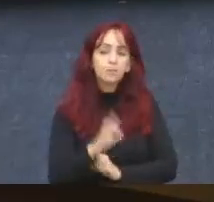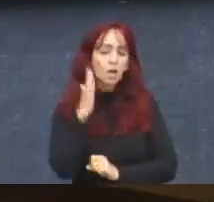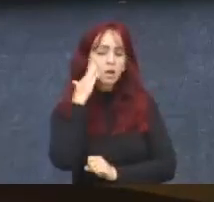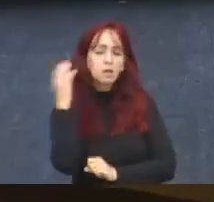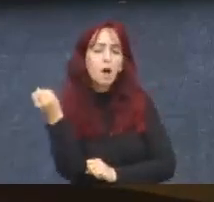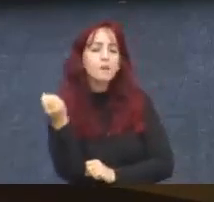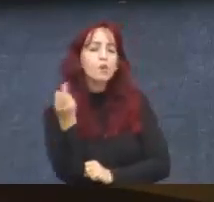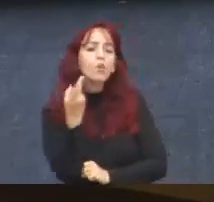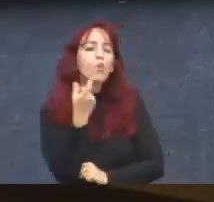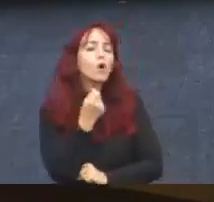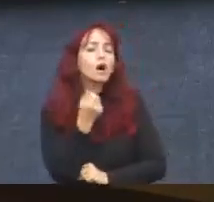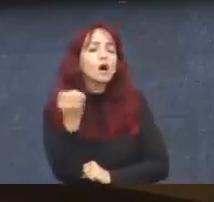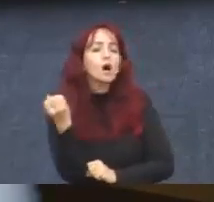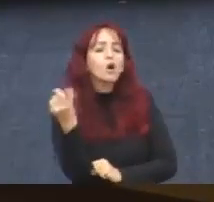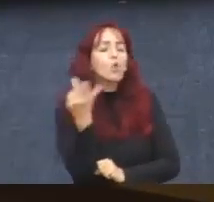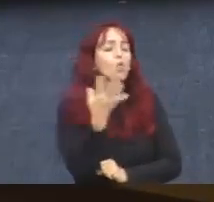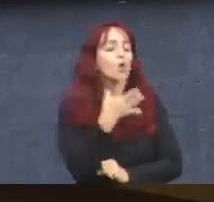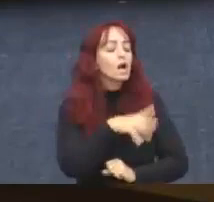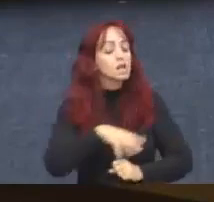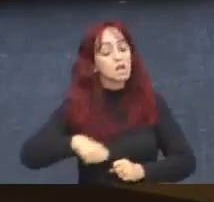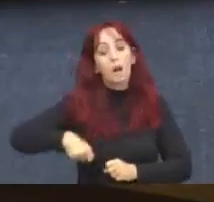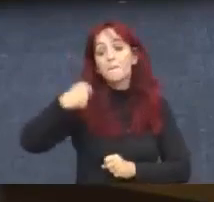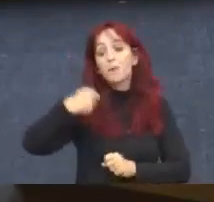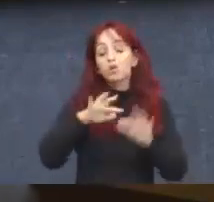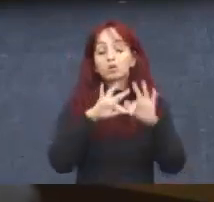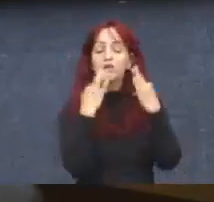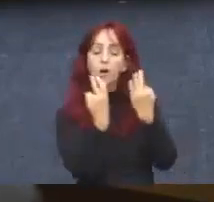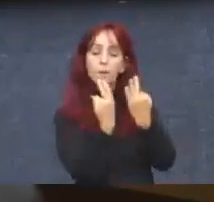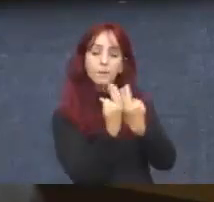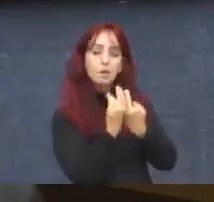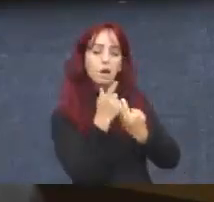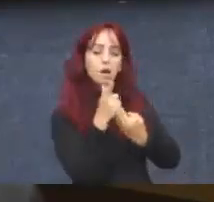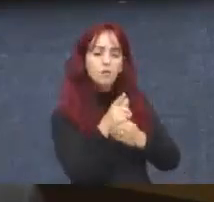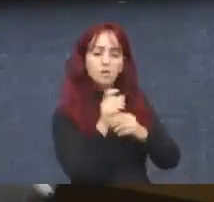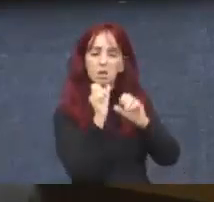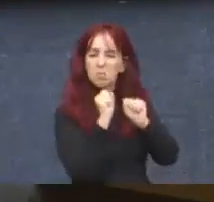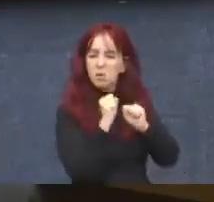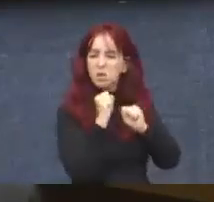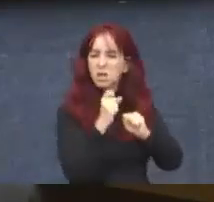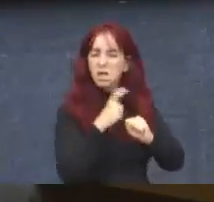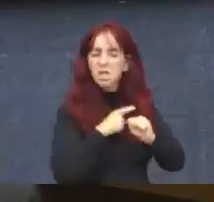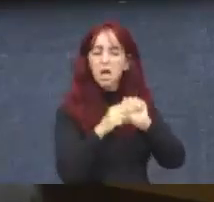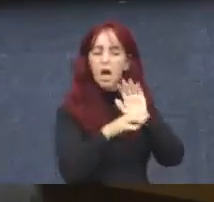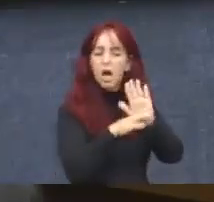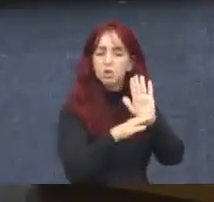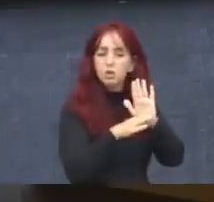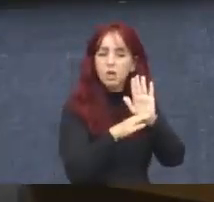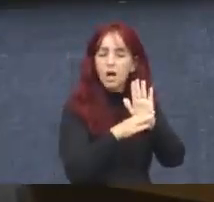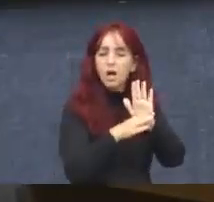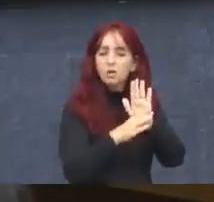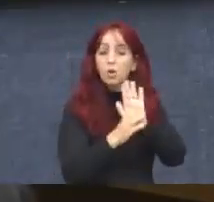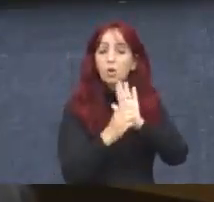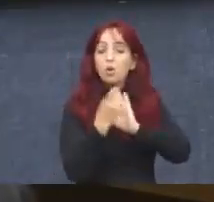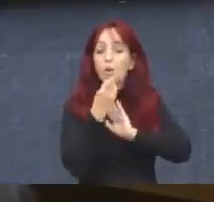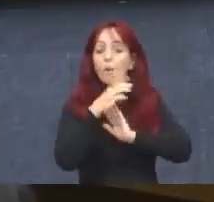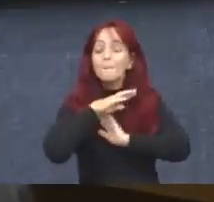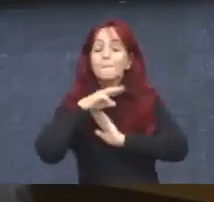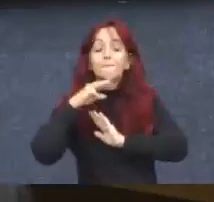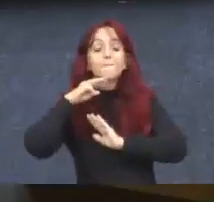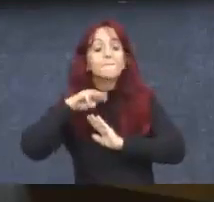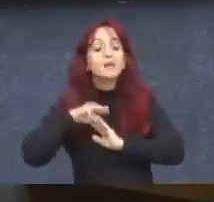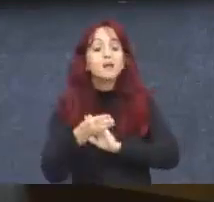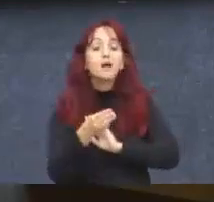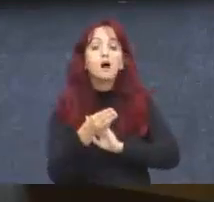quantas bolsas do Bolsa Família a senhora poderia ter comprado com R$ 1,5 milhão de reais?